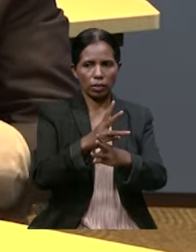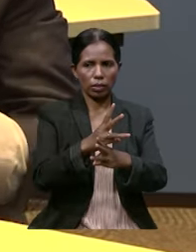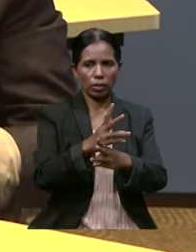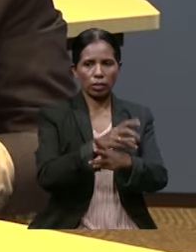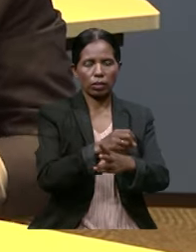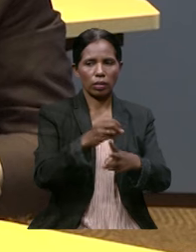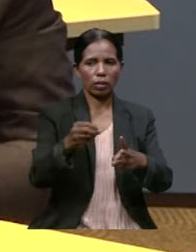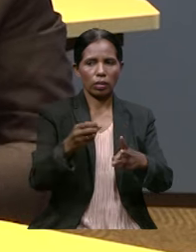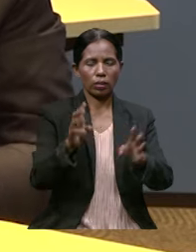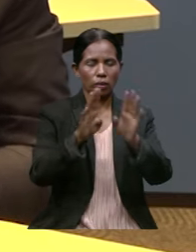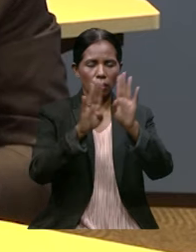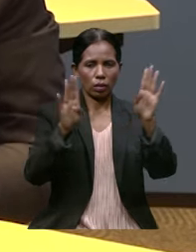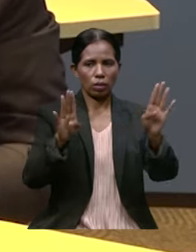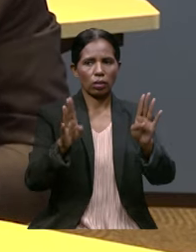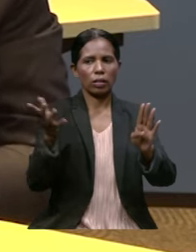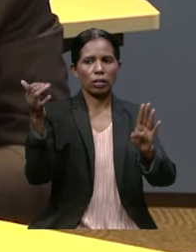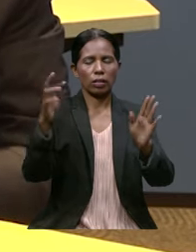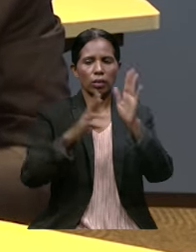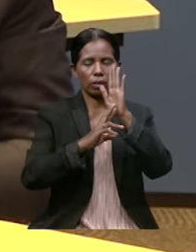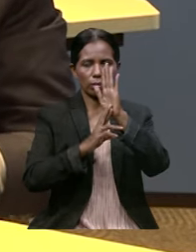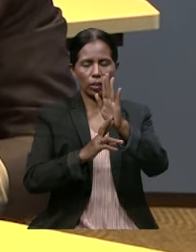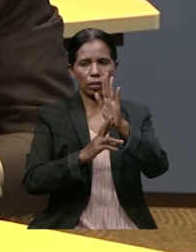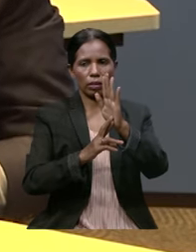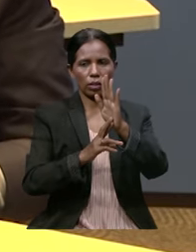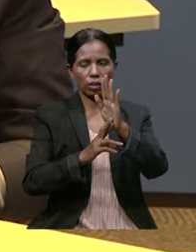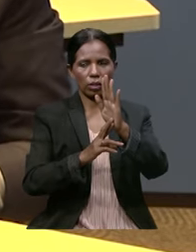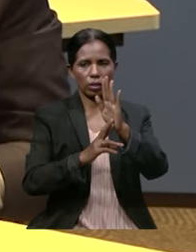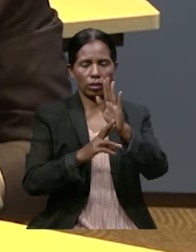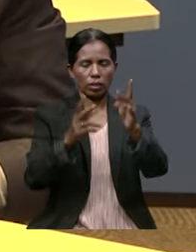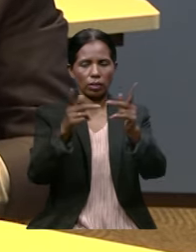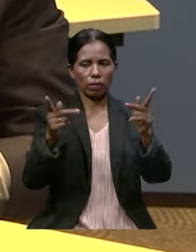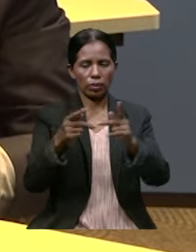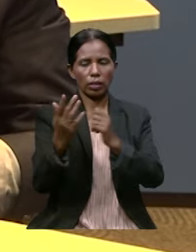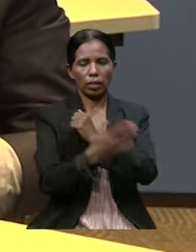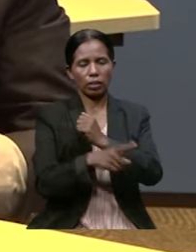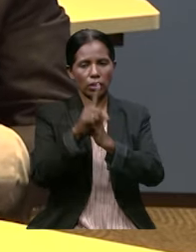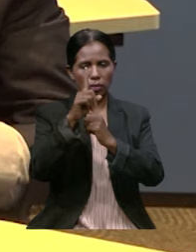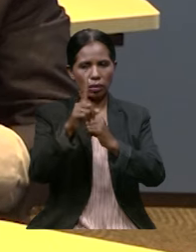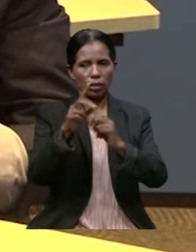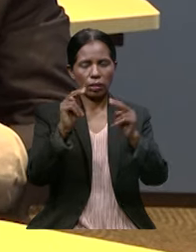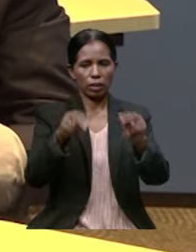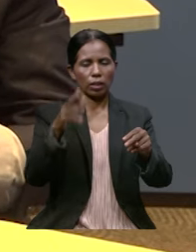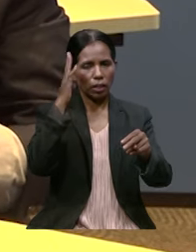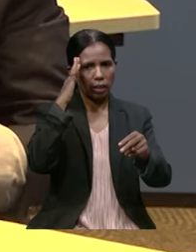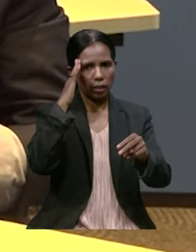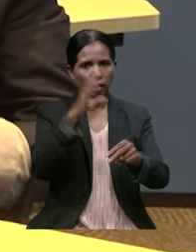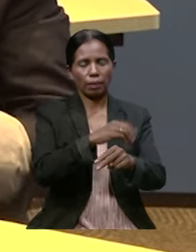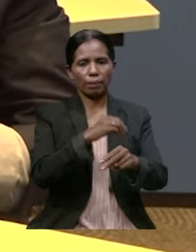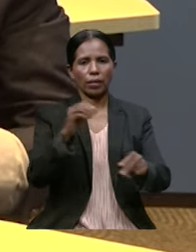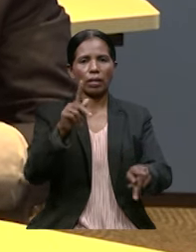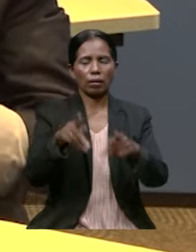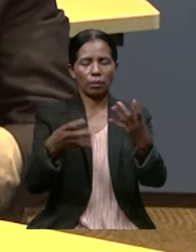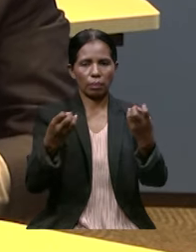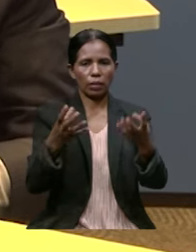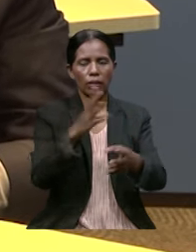ni atubat loke ni ni representação ka cabang ia na saung ira ni ting hatene jovem